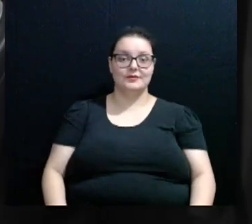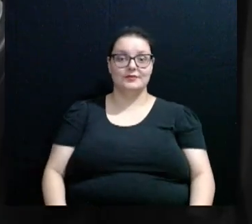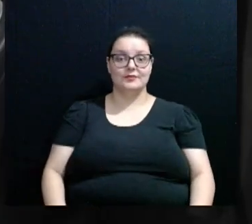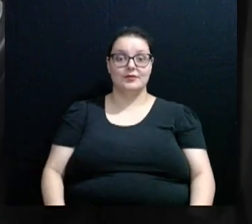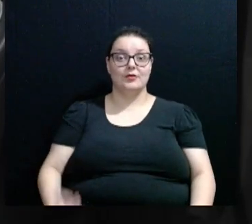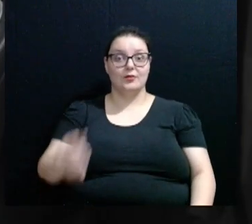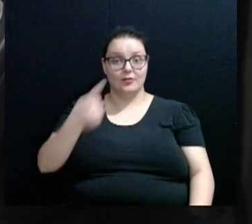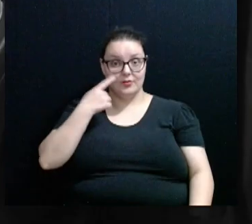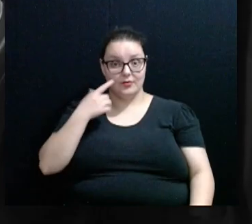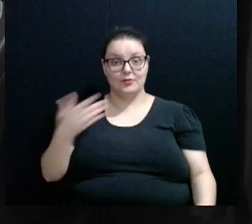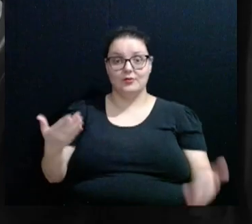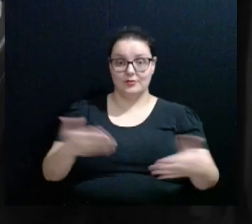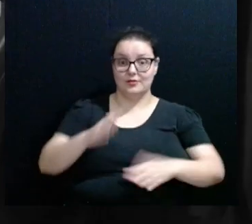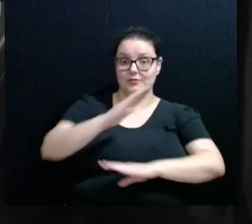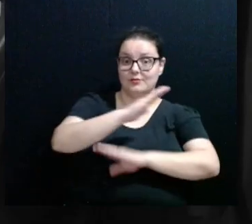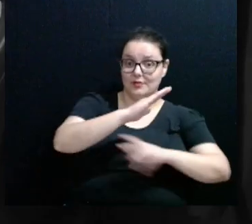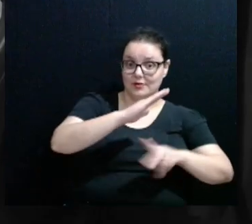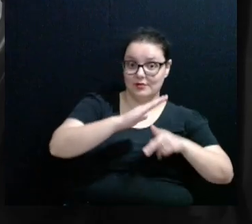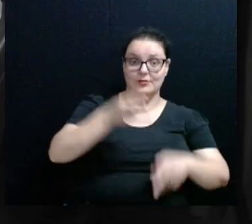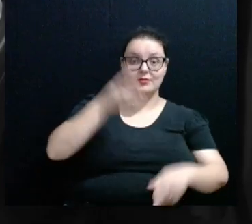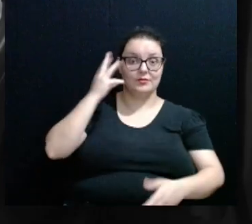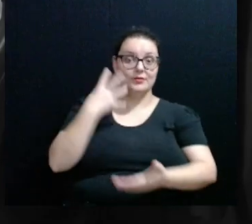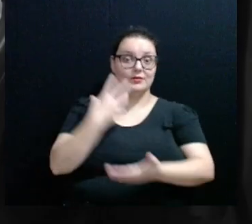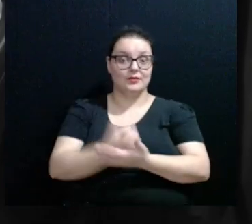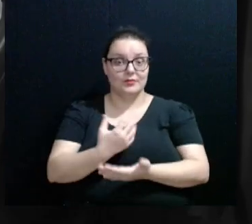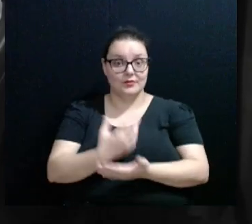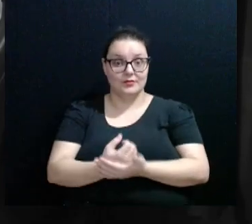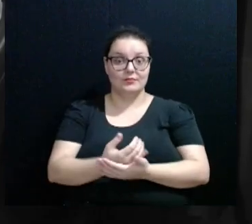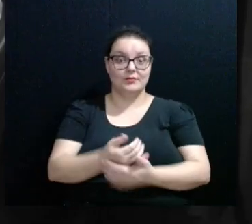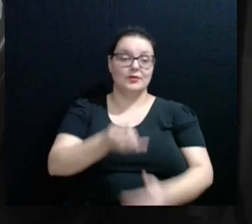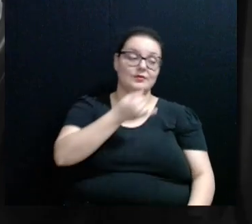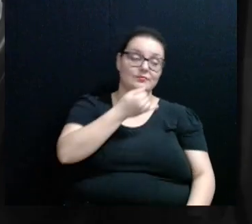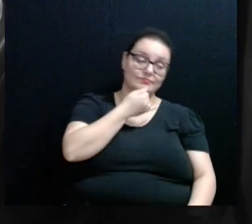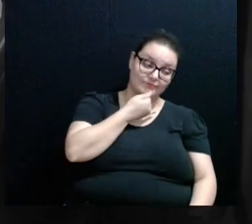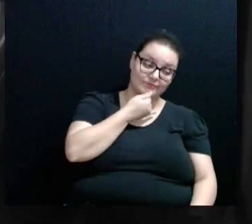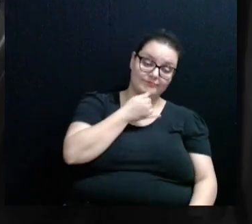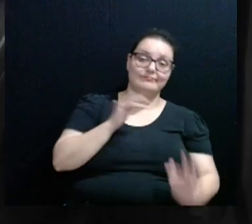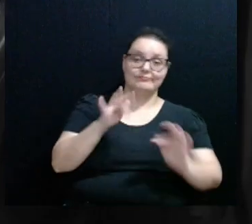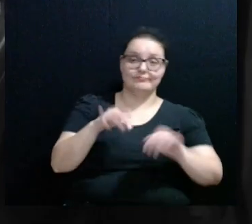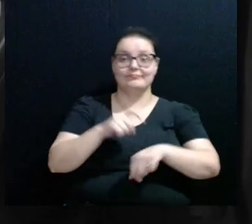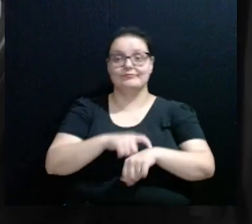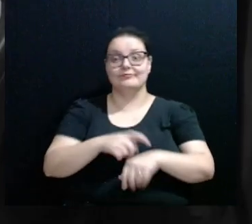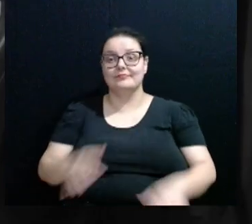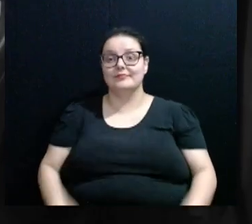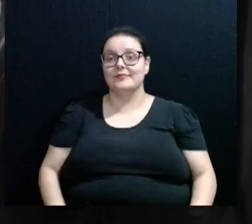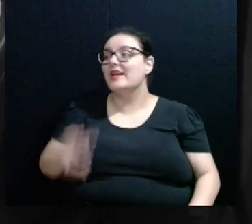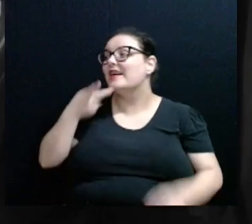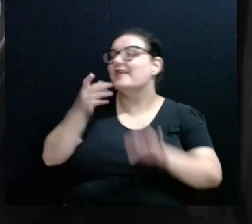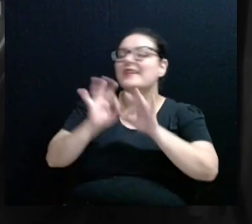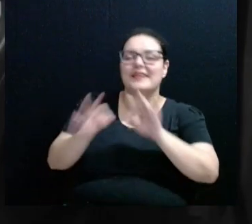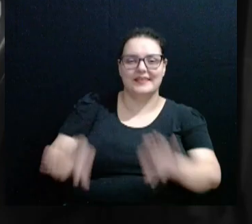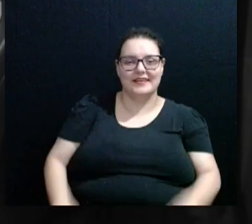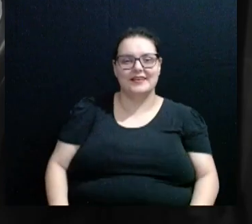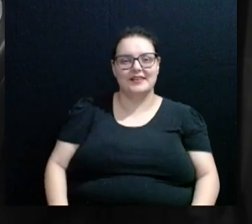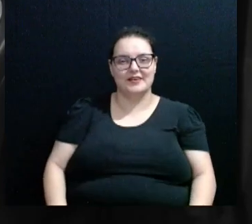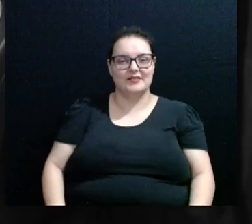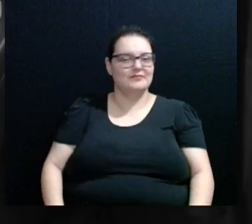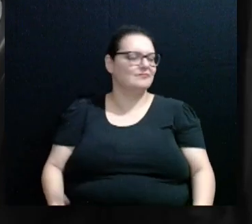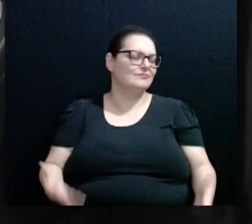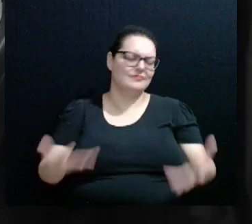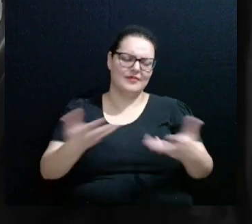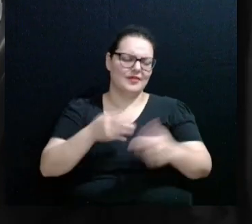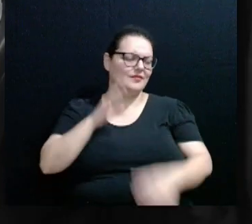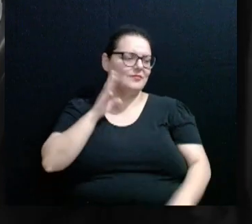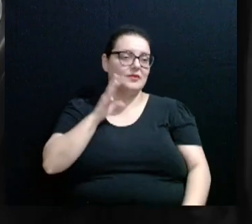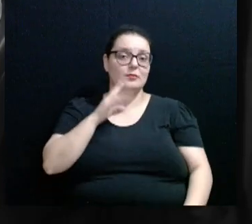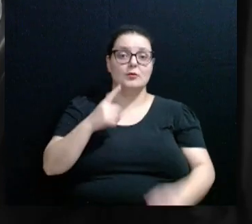no nosso podcast Na Casa do Povo, a gente, infelizmente, acabou o nosso tempo. Fala demais, encerra, né? Não, olha, foi muito legal,